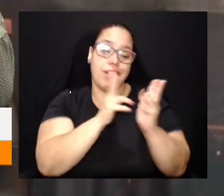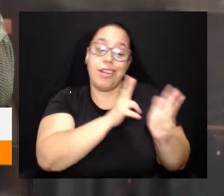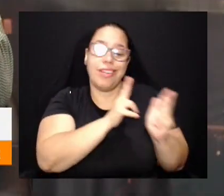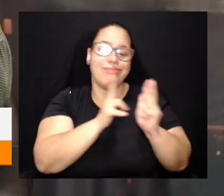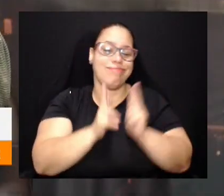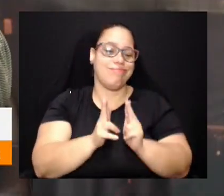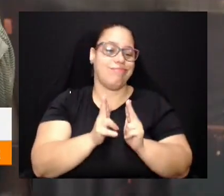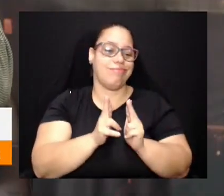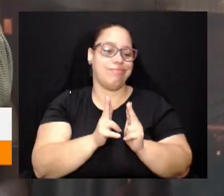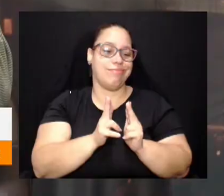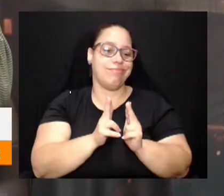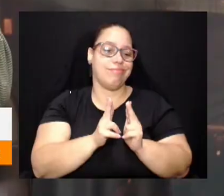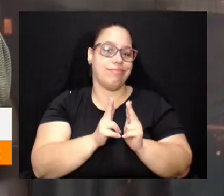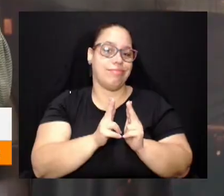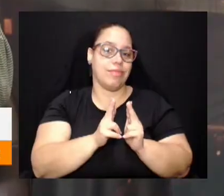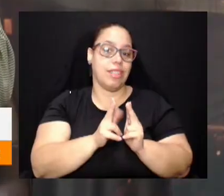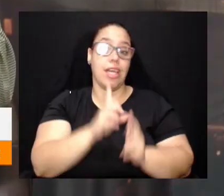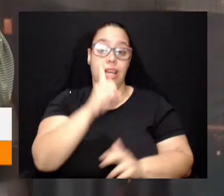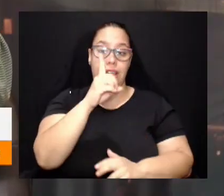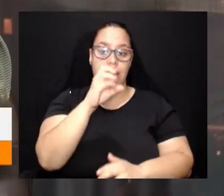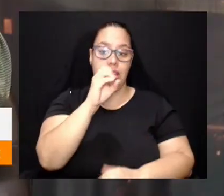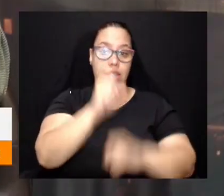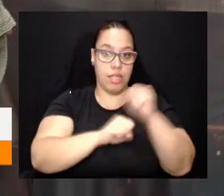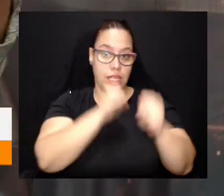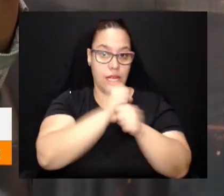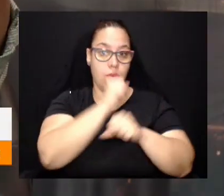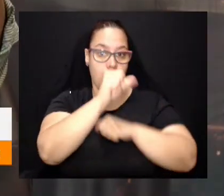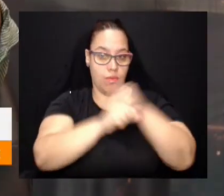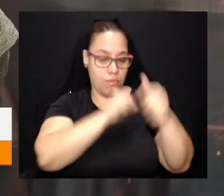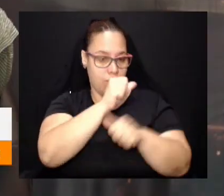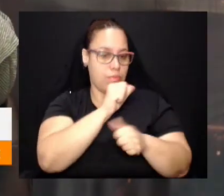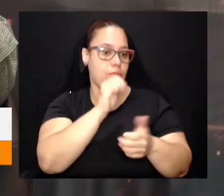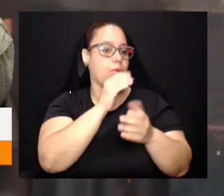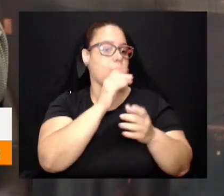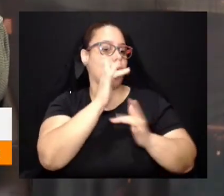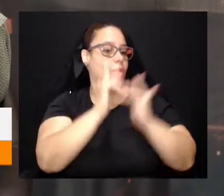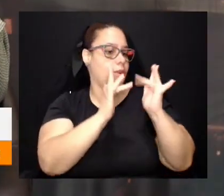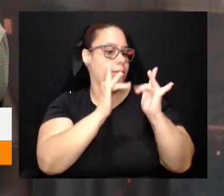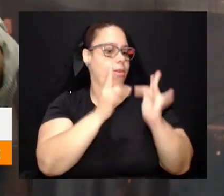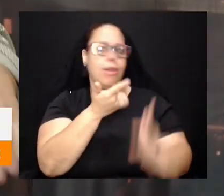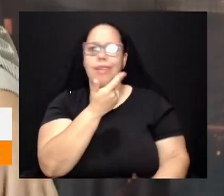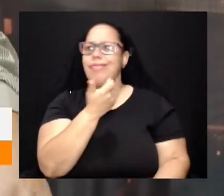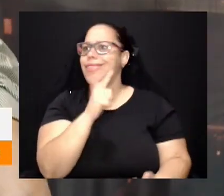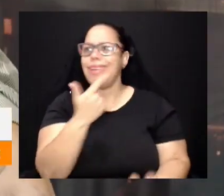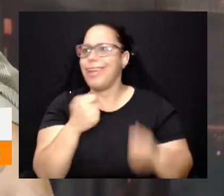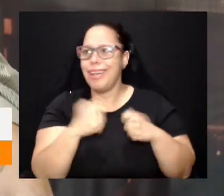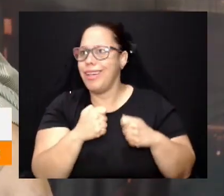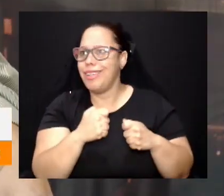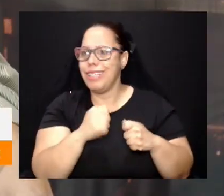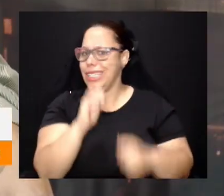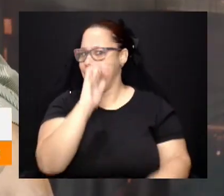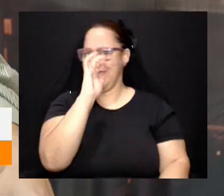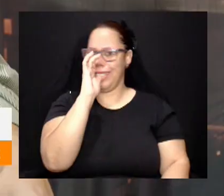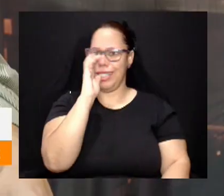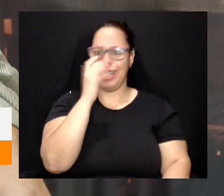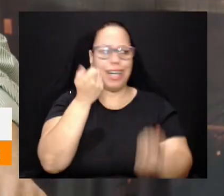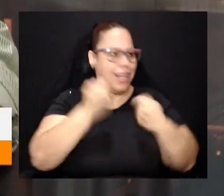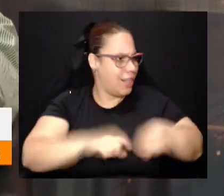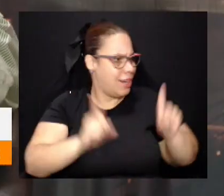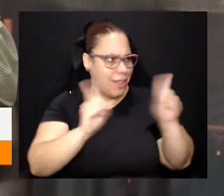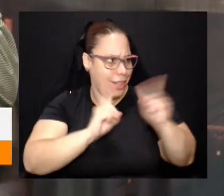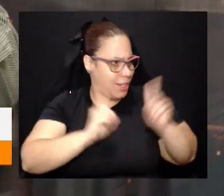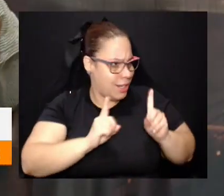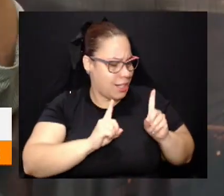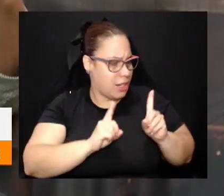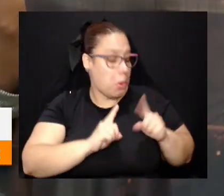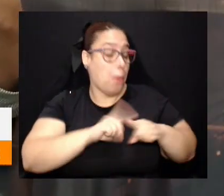então daqui a cada 10 anos eu preciso trocar de parceiro, né? Não necessariamente, pode acontecer, claro, mas os relacionamentos,